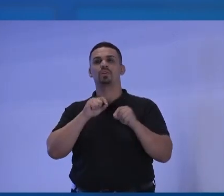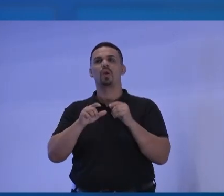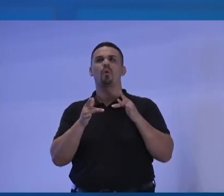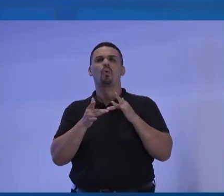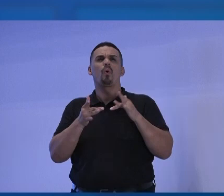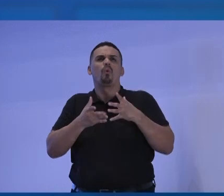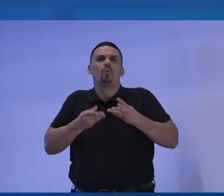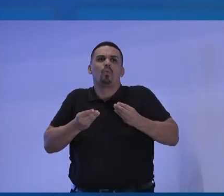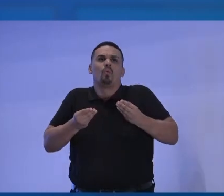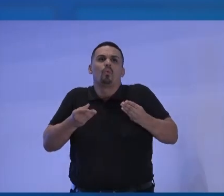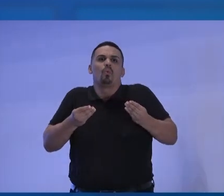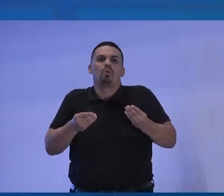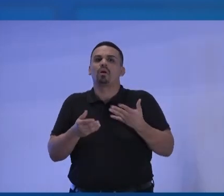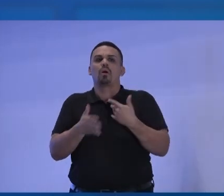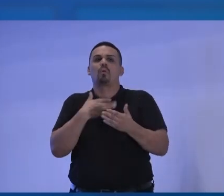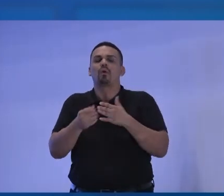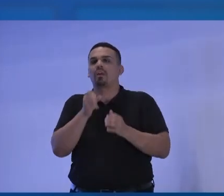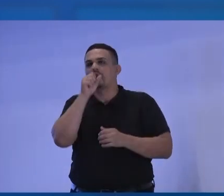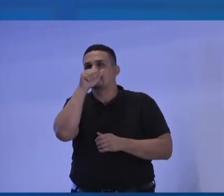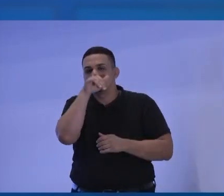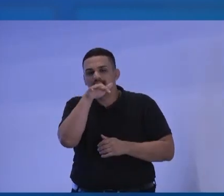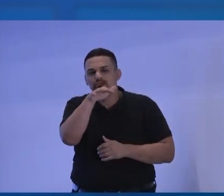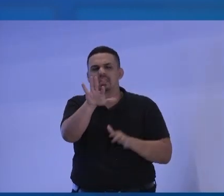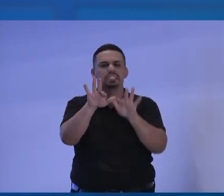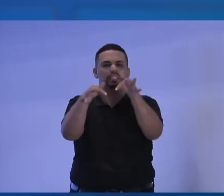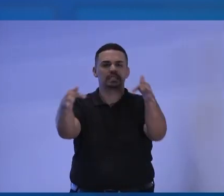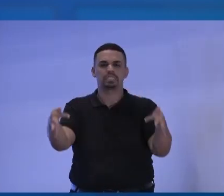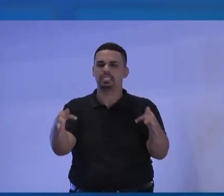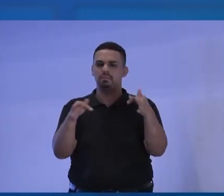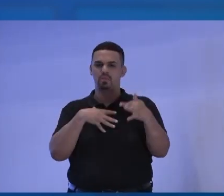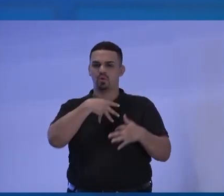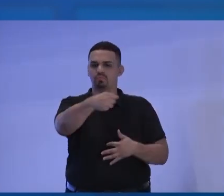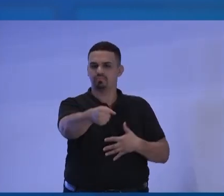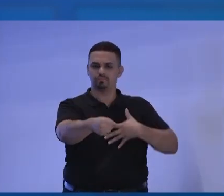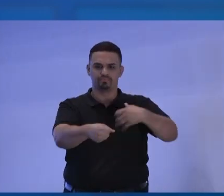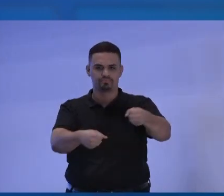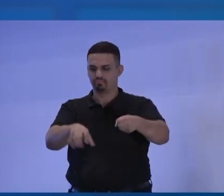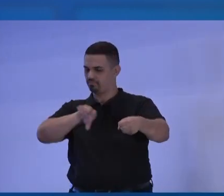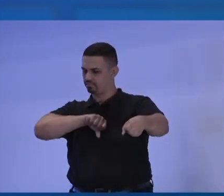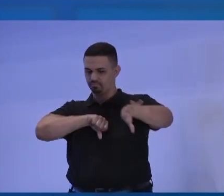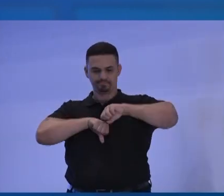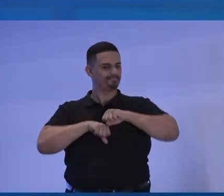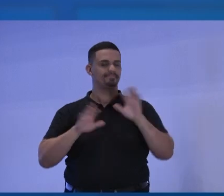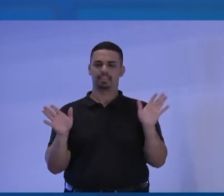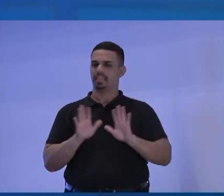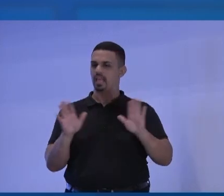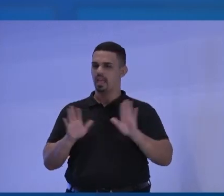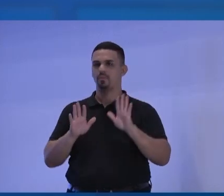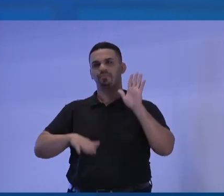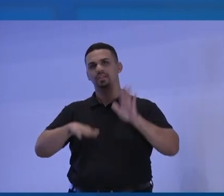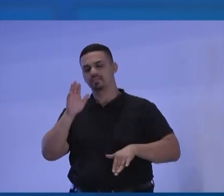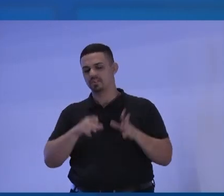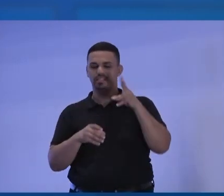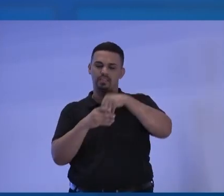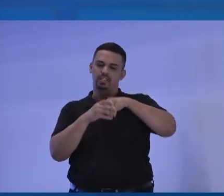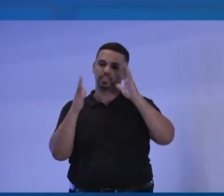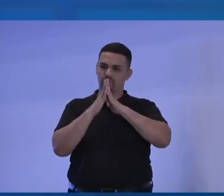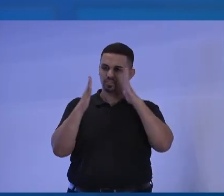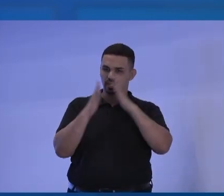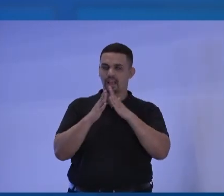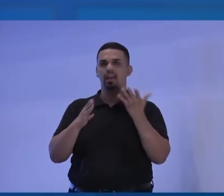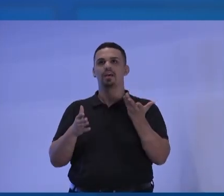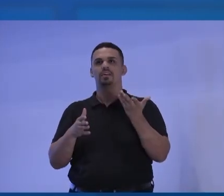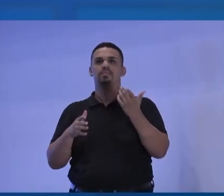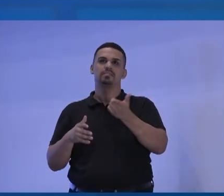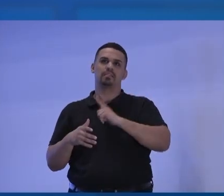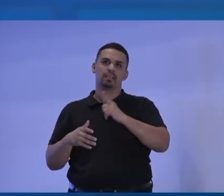então não é qualquer exposição simples que vai transmitir a doença. Normalmente são pessoas do domicílio, da casa, que tem